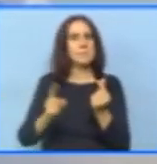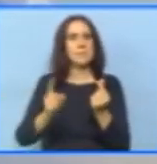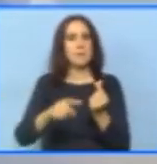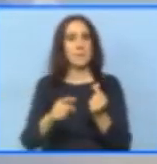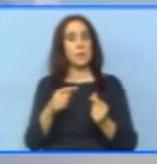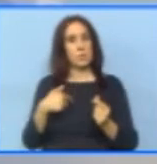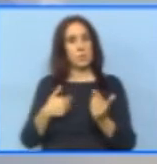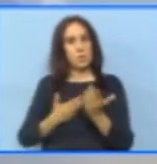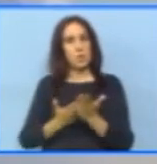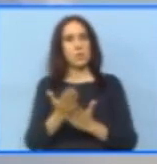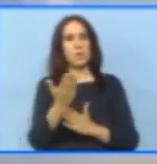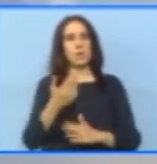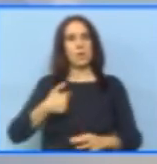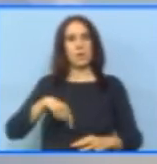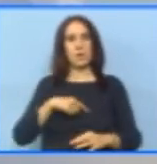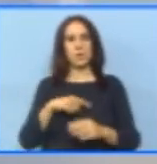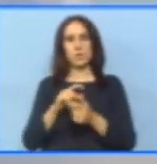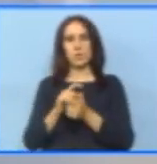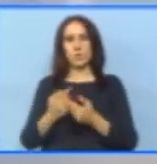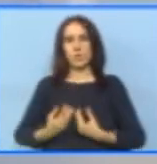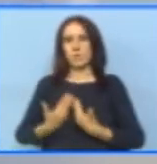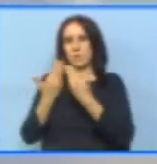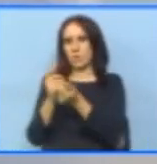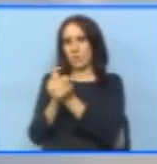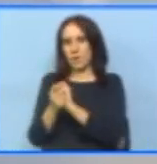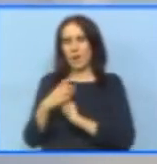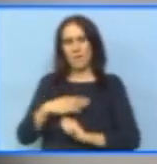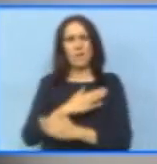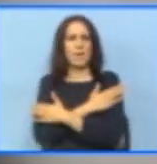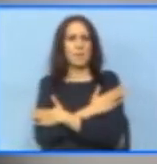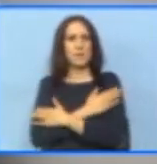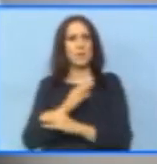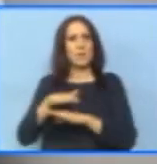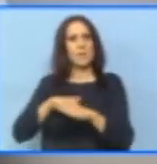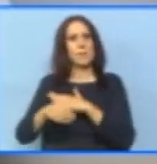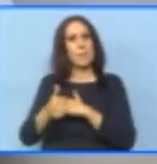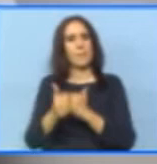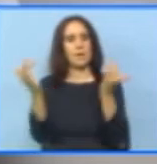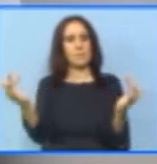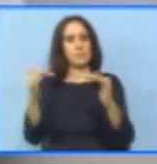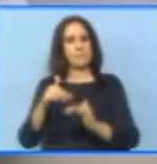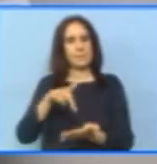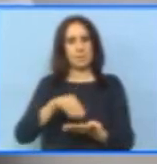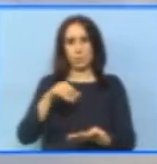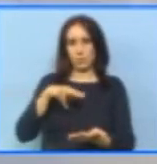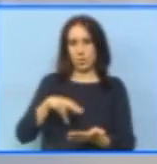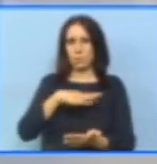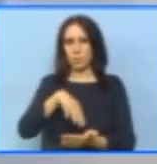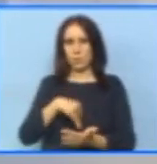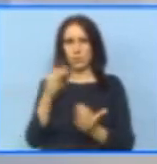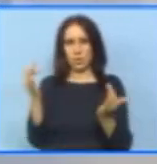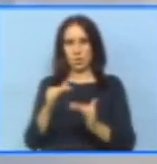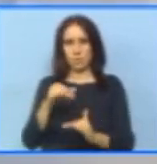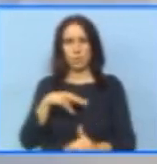nós queremos renovar esta consagração com a presença dos nossos amigos e benfeitores aqui em Portugal e do resto do mundo que estarão aqui em Portugal. Vêm de